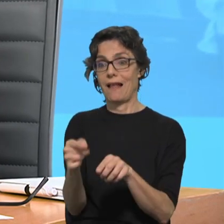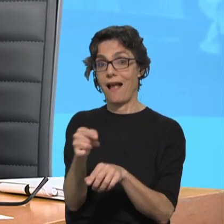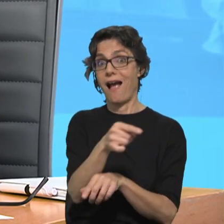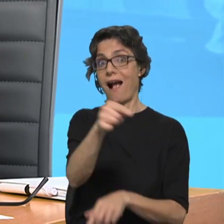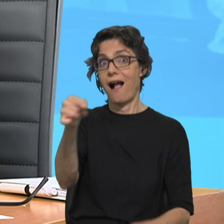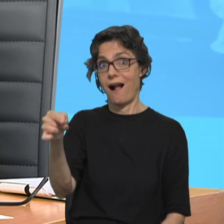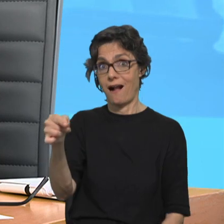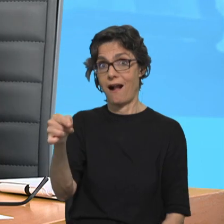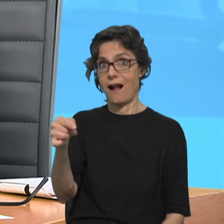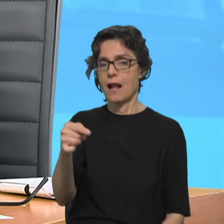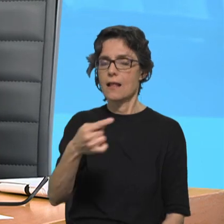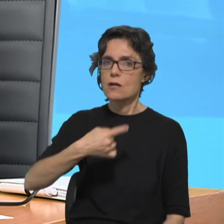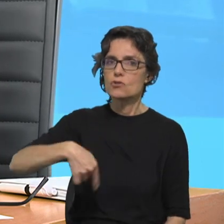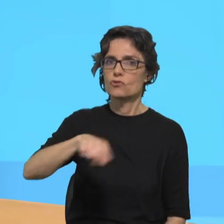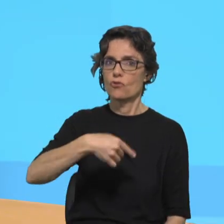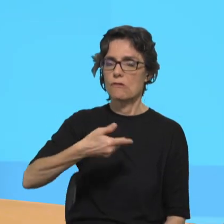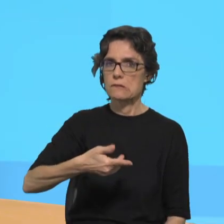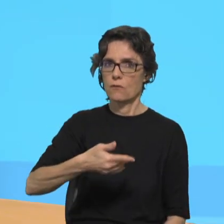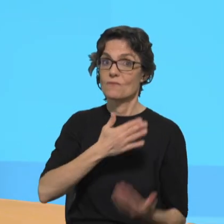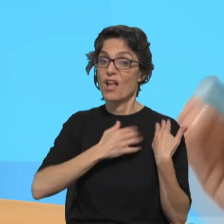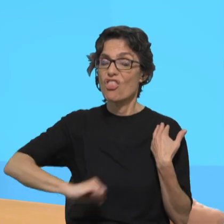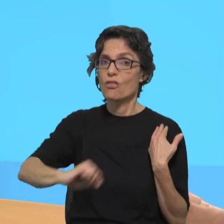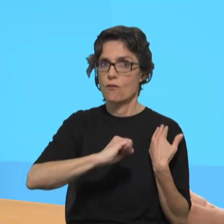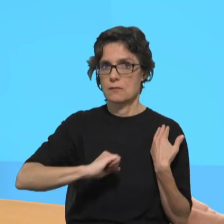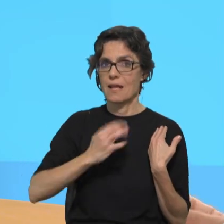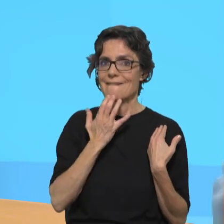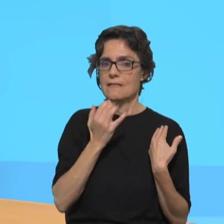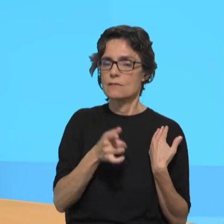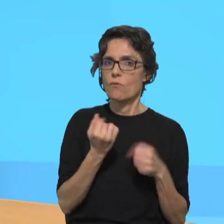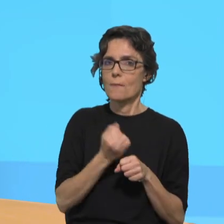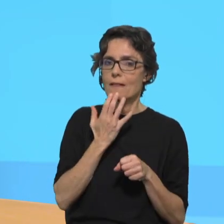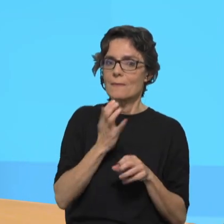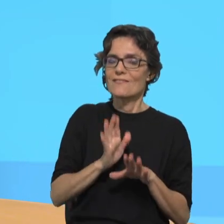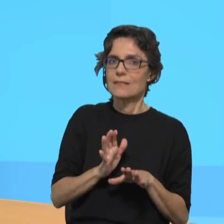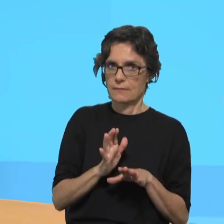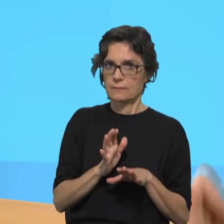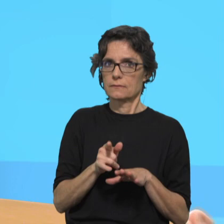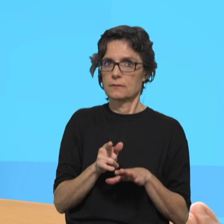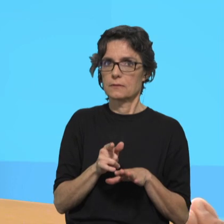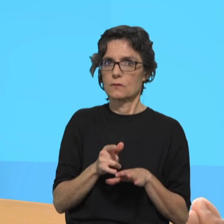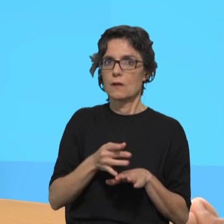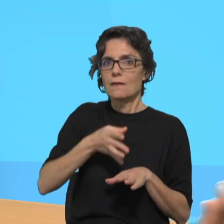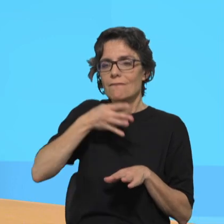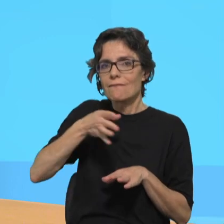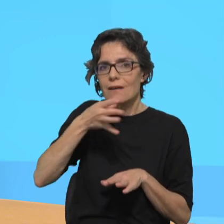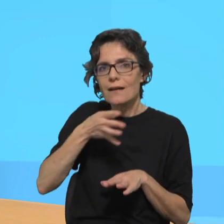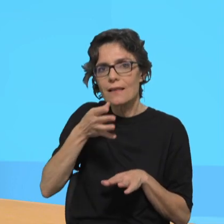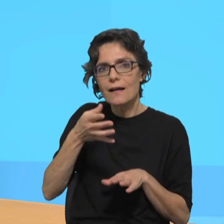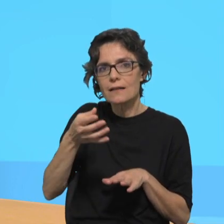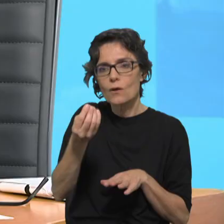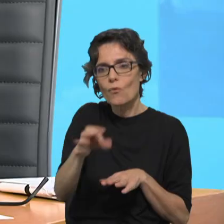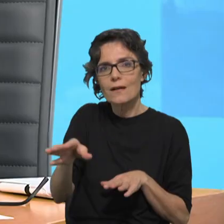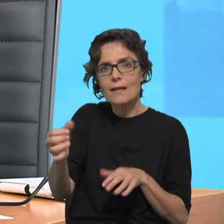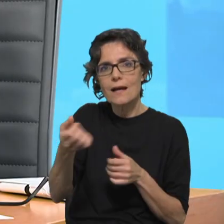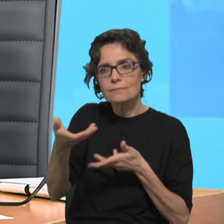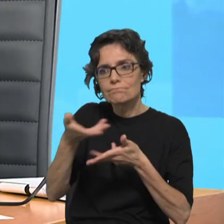fazer, Paulo Rocha, um trabalho de prevenção. Nós temos que falar com as crianças. Nós temos que